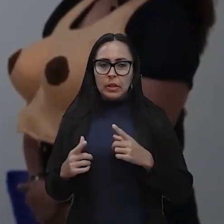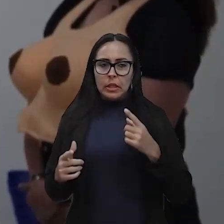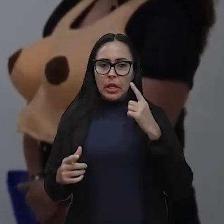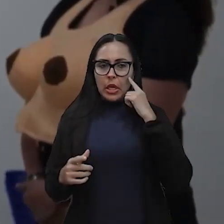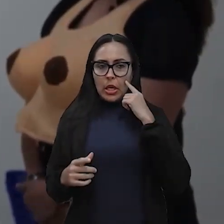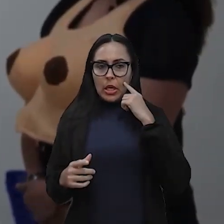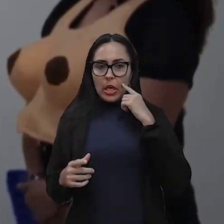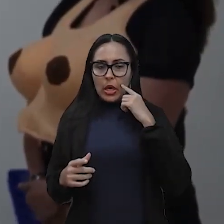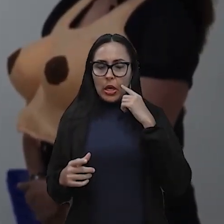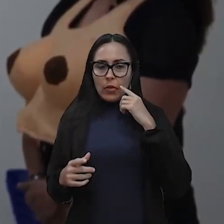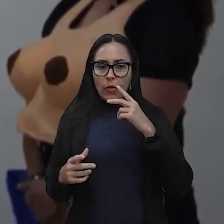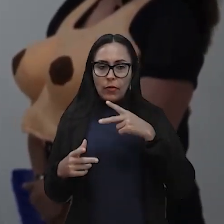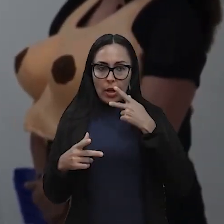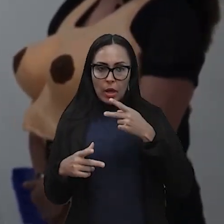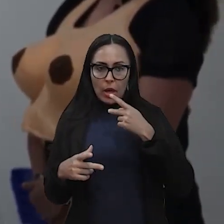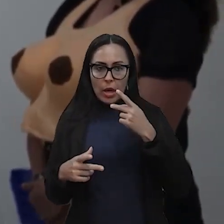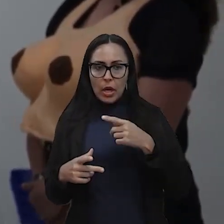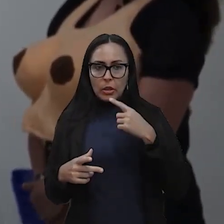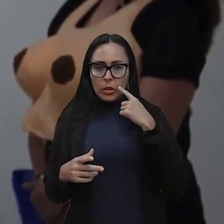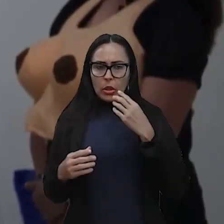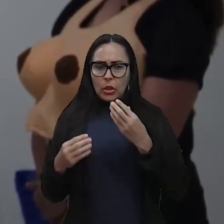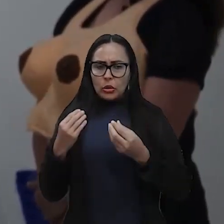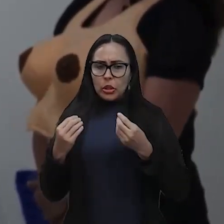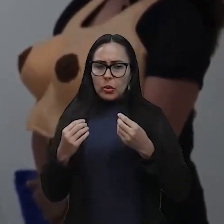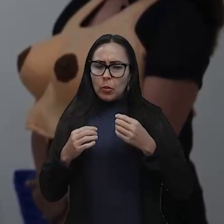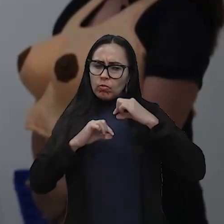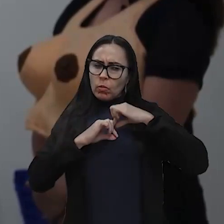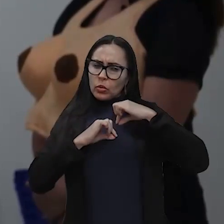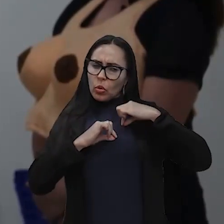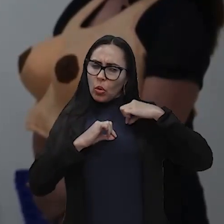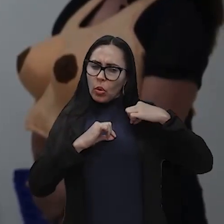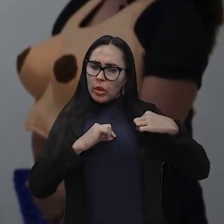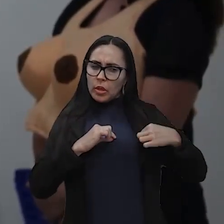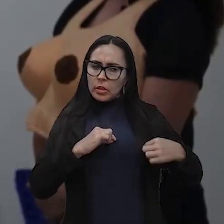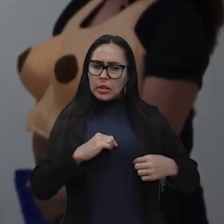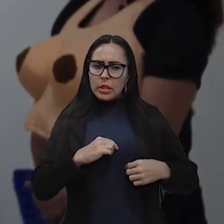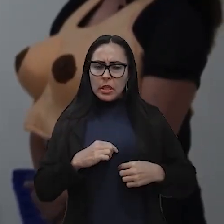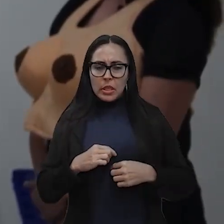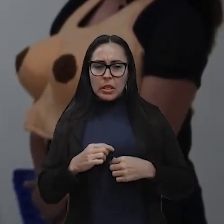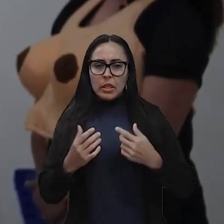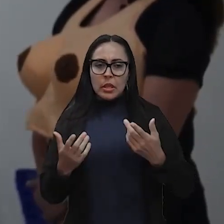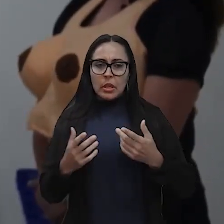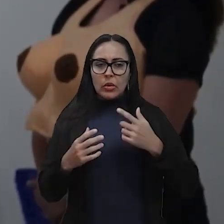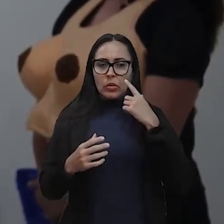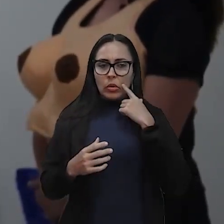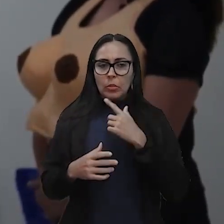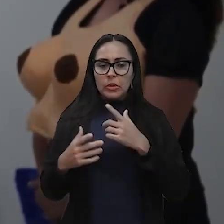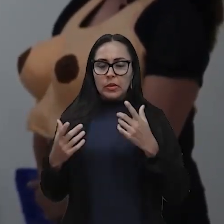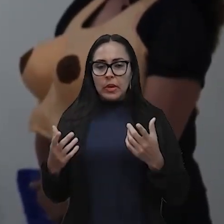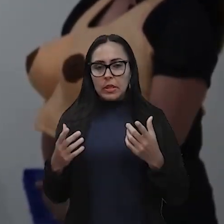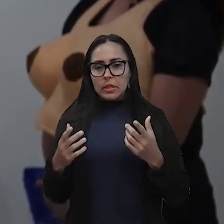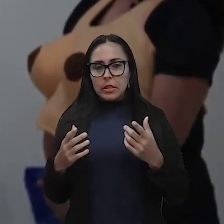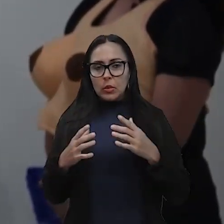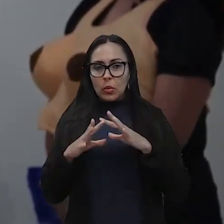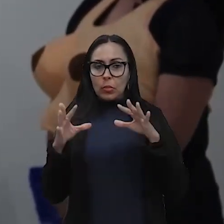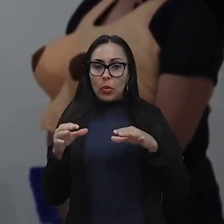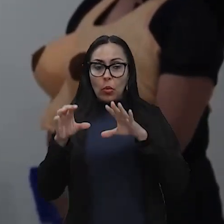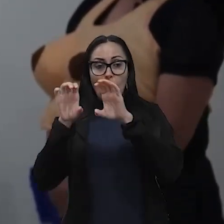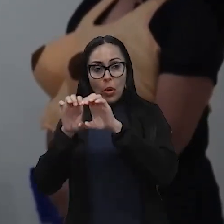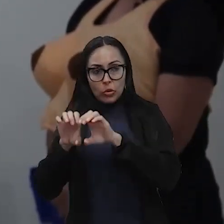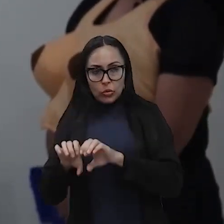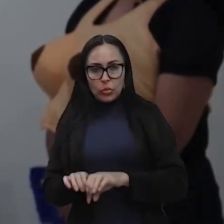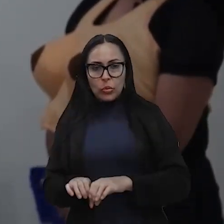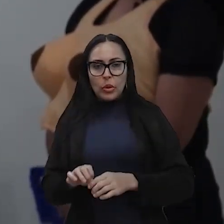isso. É, sim. Tipo, umas correntezinhas que estão todas ao redor, assim, como se estivesse compondo uma estrutura.